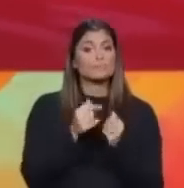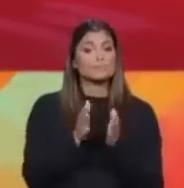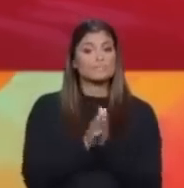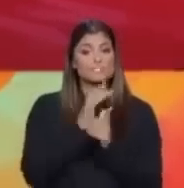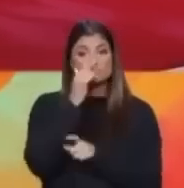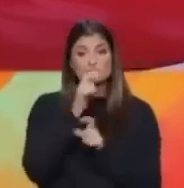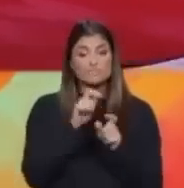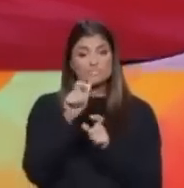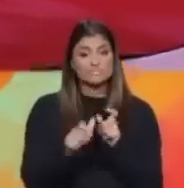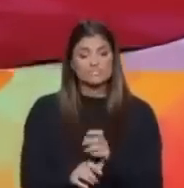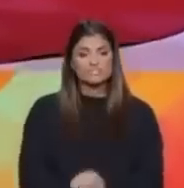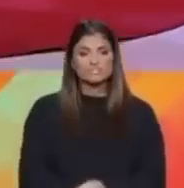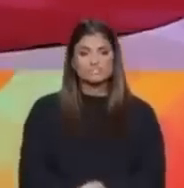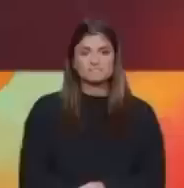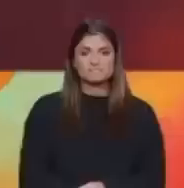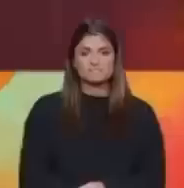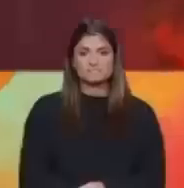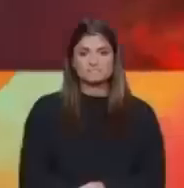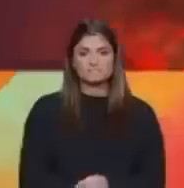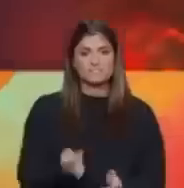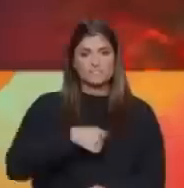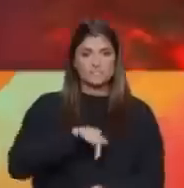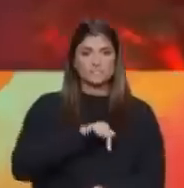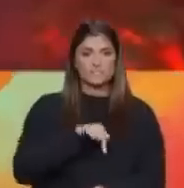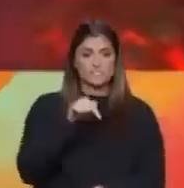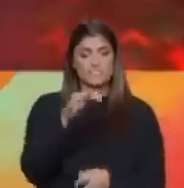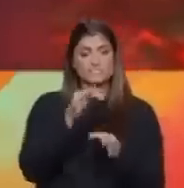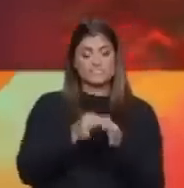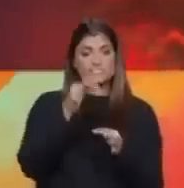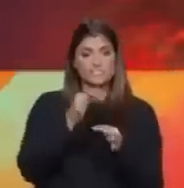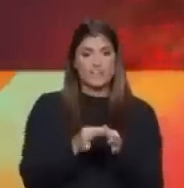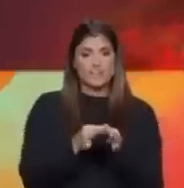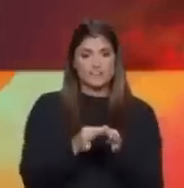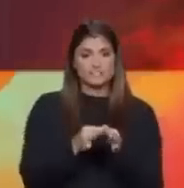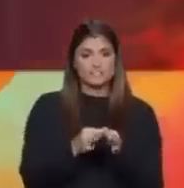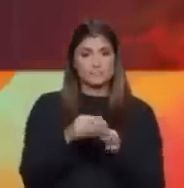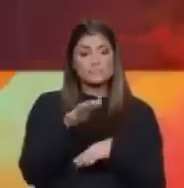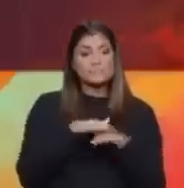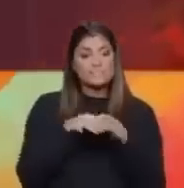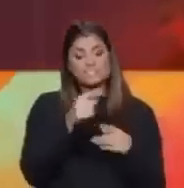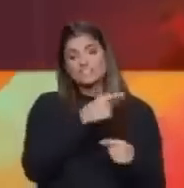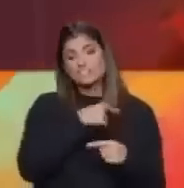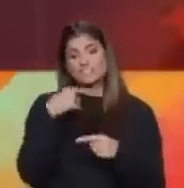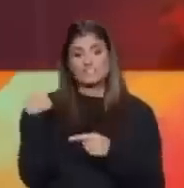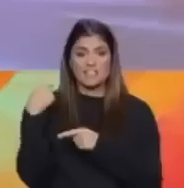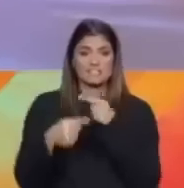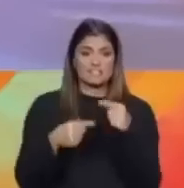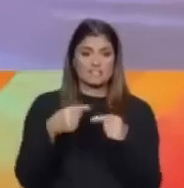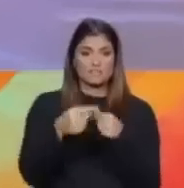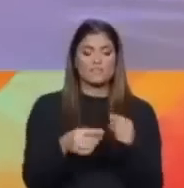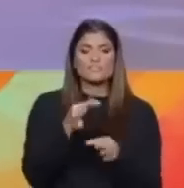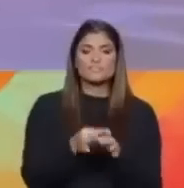Bom ano para toda a gente, e estamos a celebrar como se faz